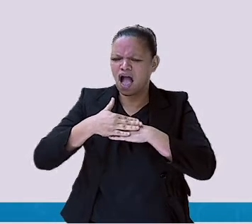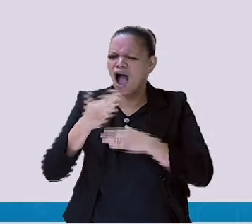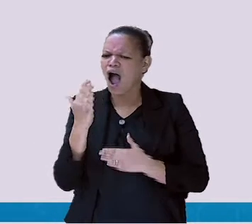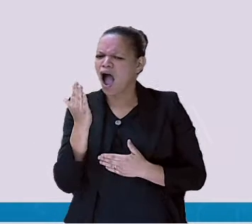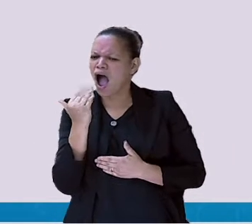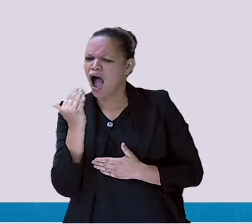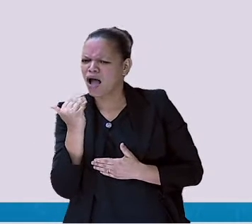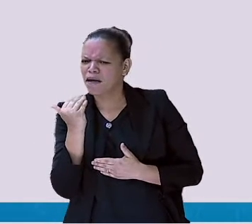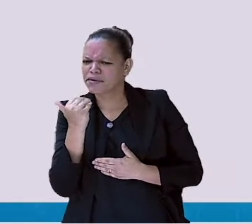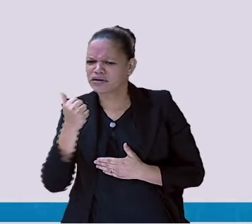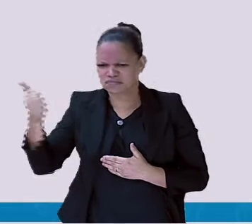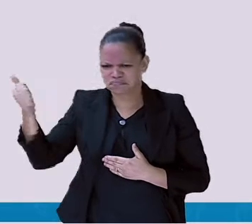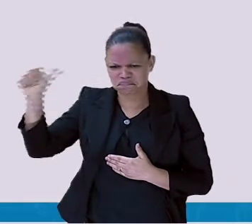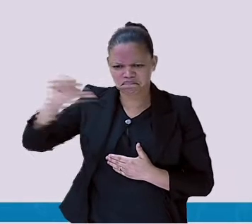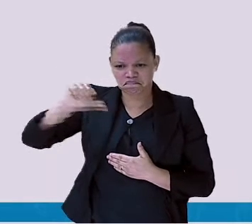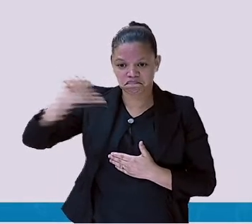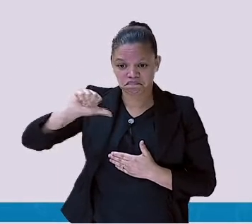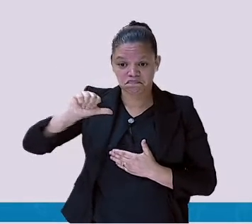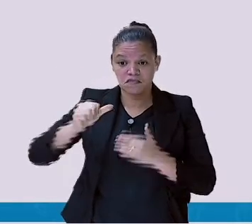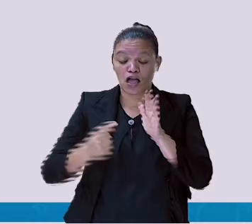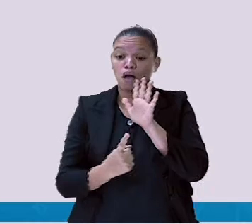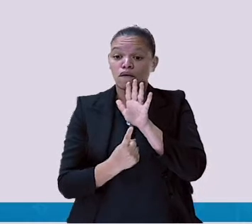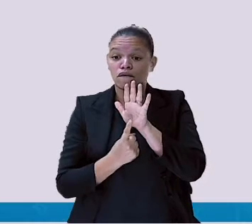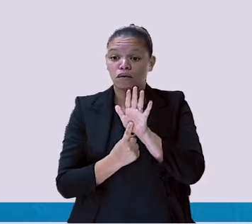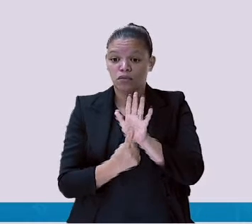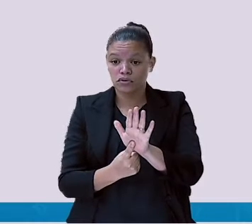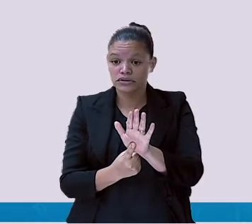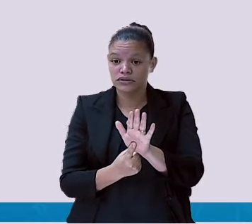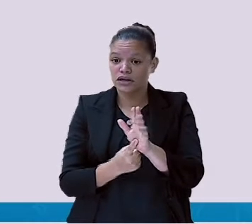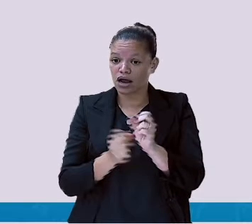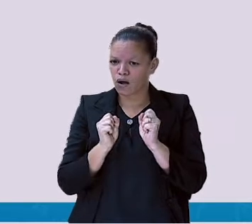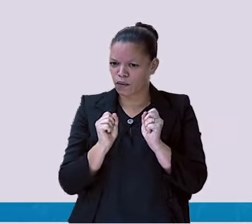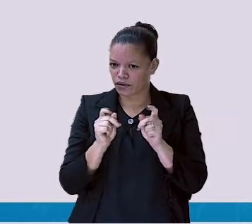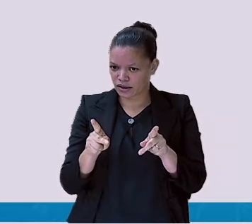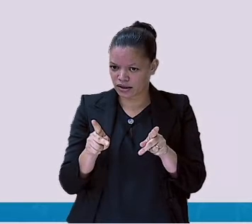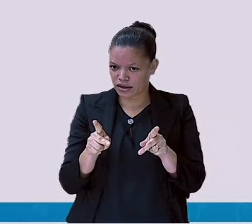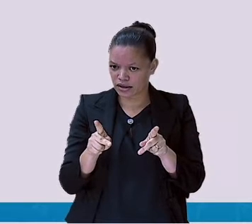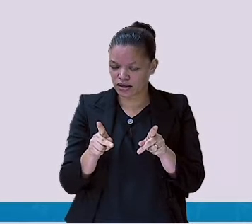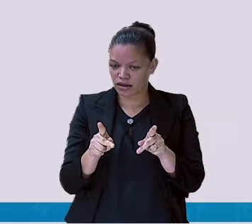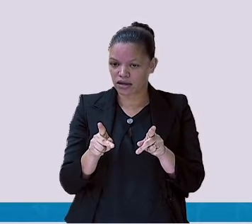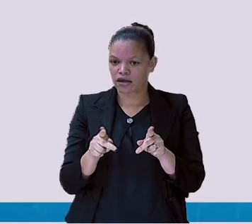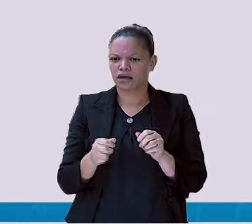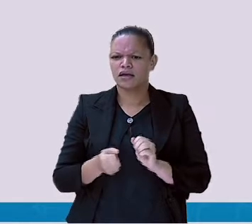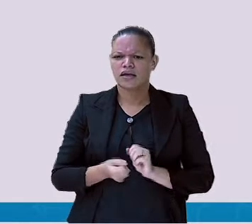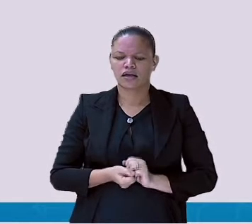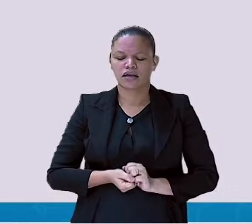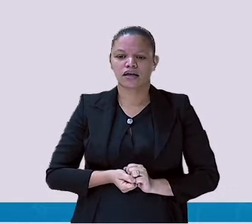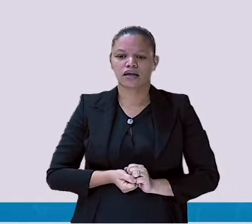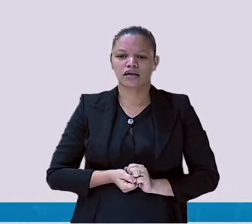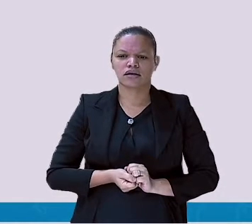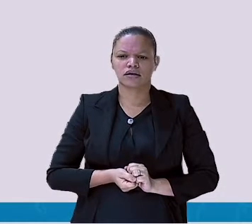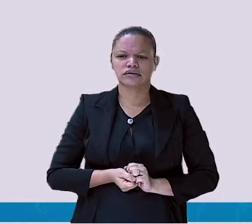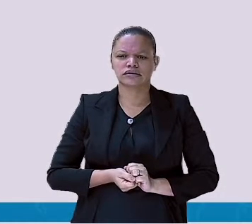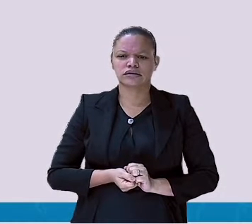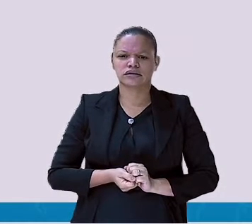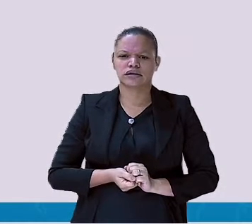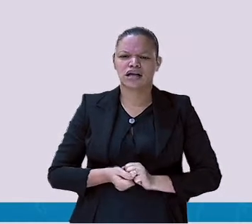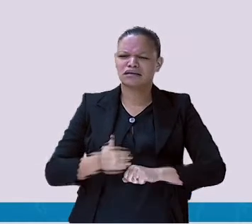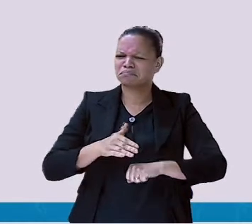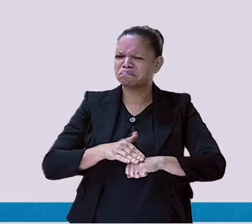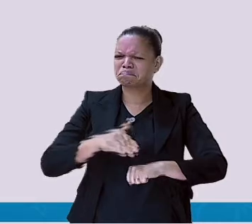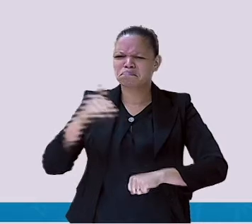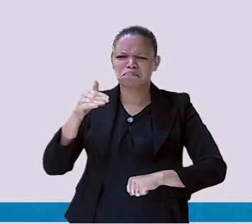doença. Nós vamos citar aqui algumas, mas não vamos citar todas existentes, somente as mais